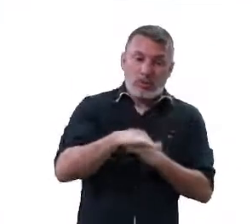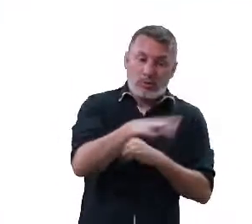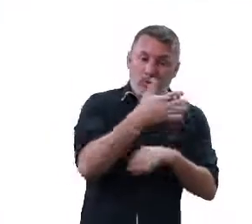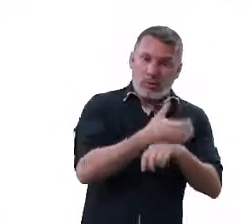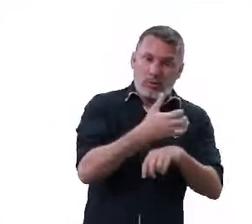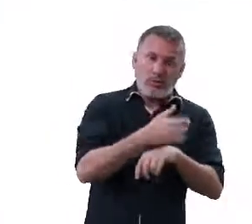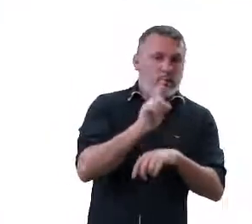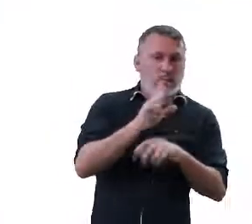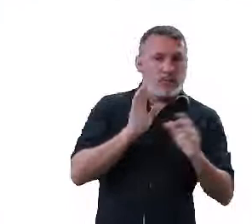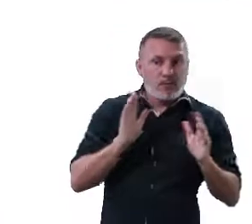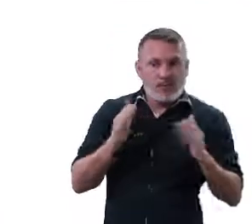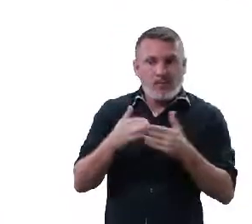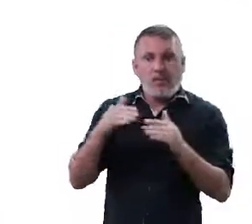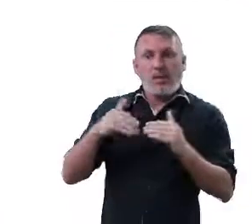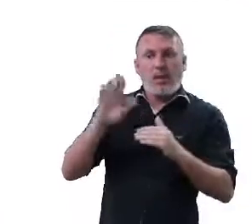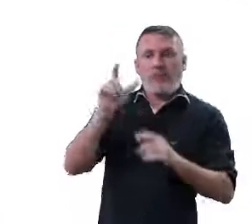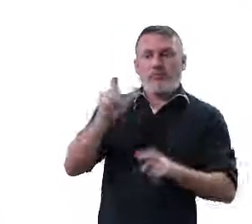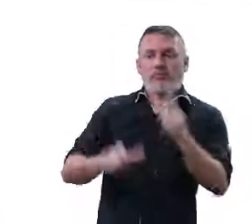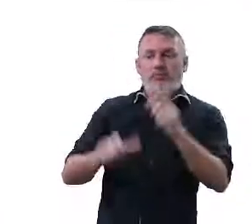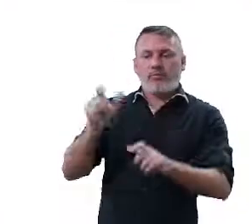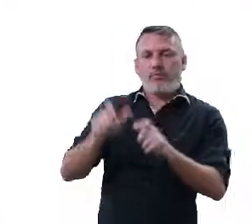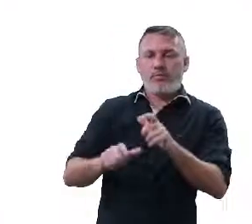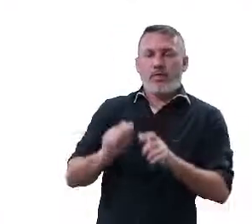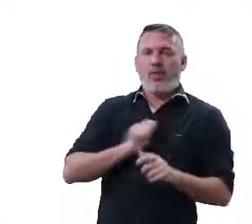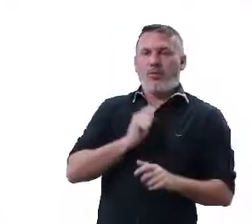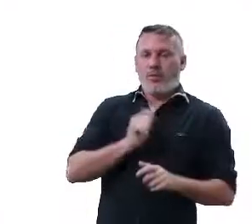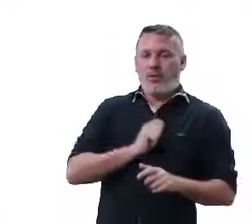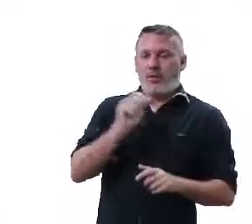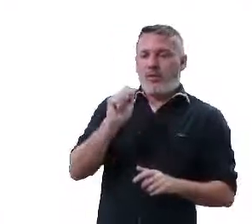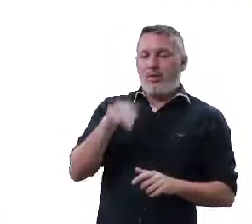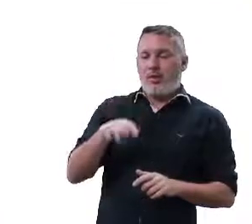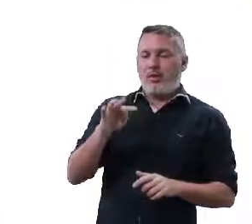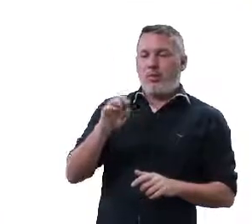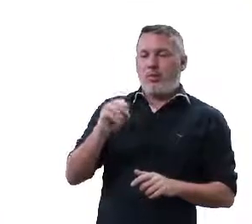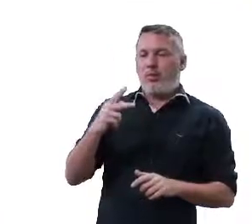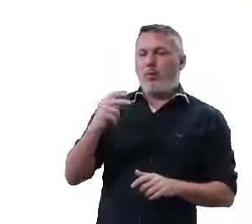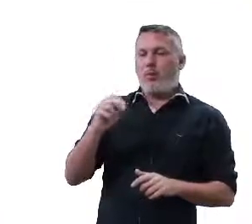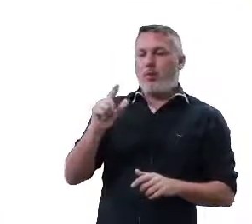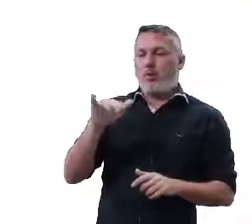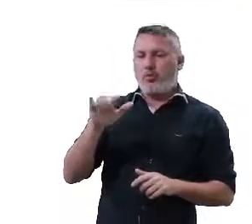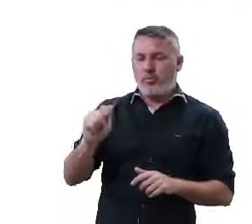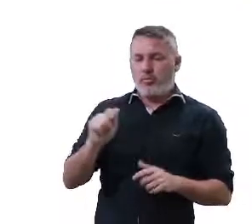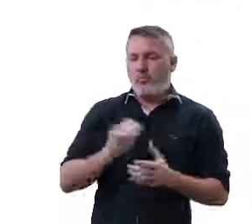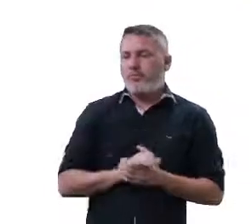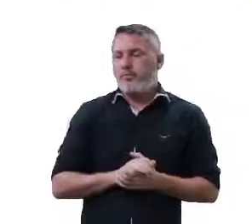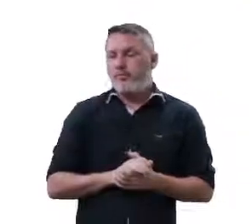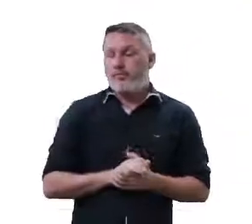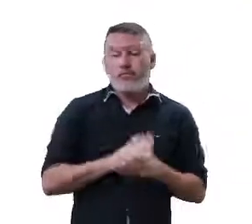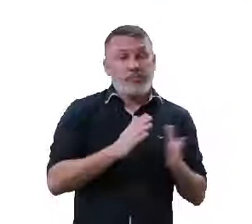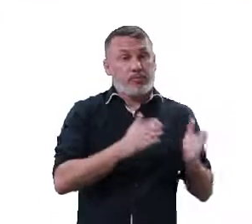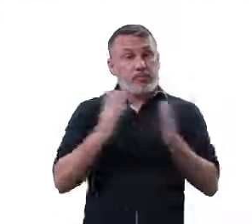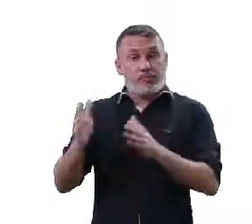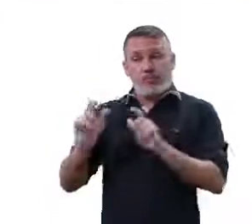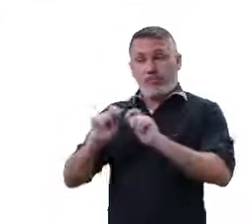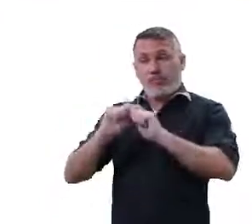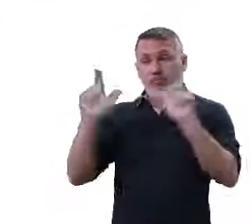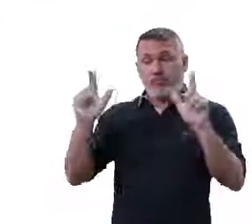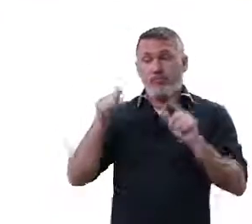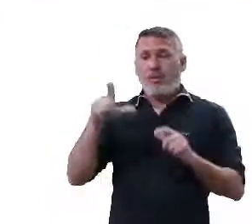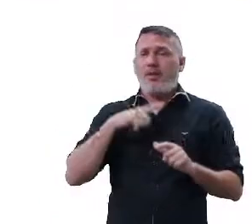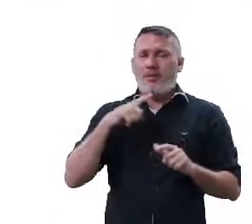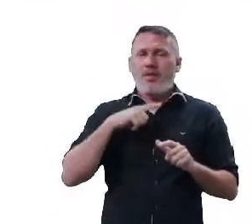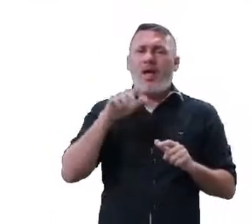mas sim uma abordagem por parte da antropologia. Então, aqui, né, nós temos as várias áreas que